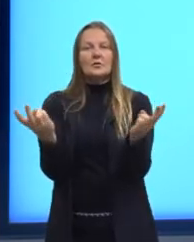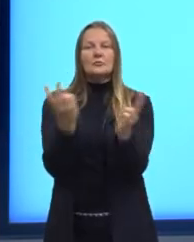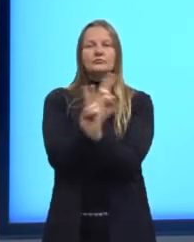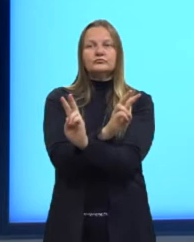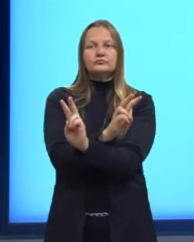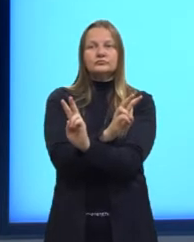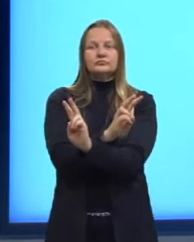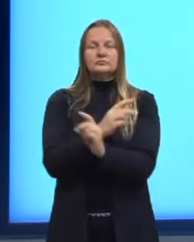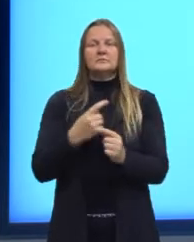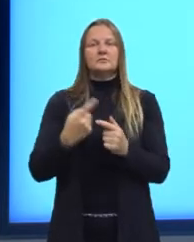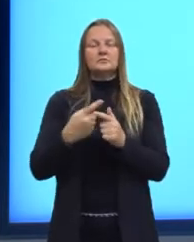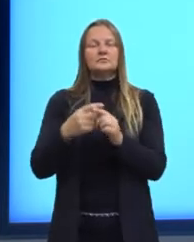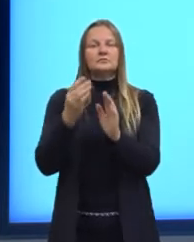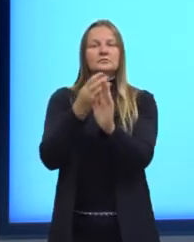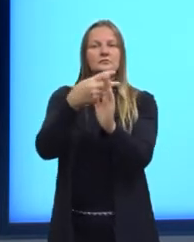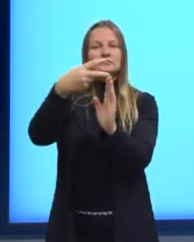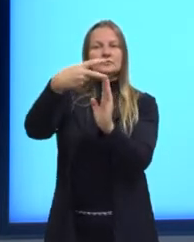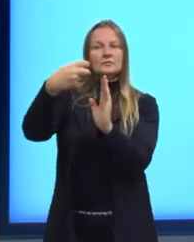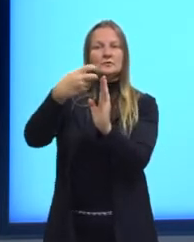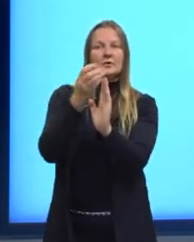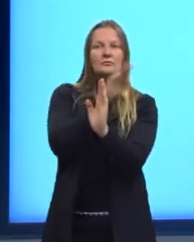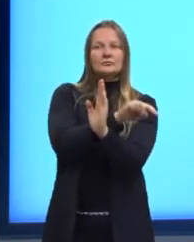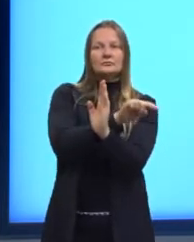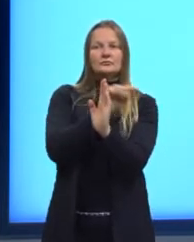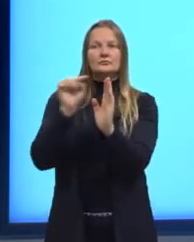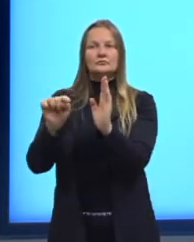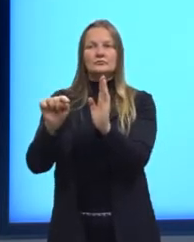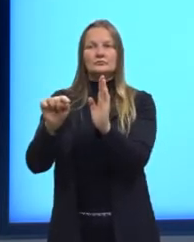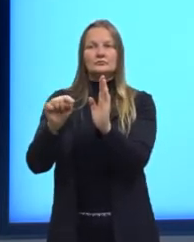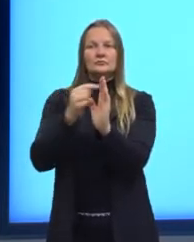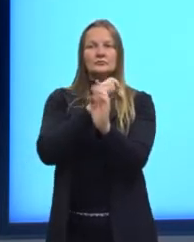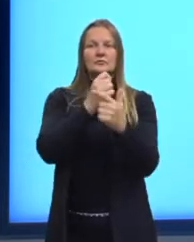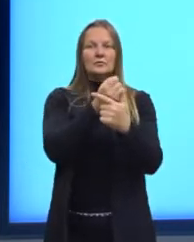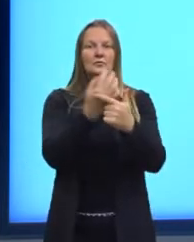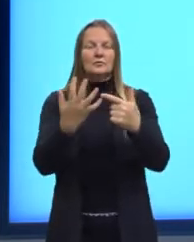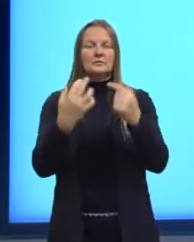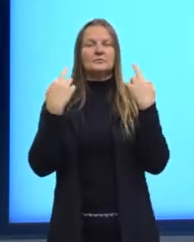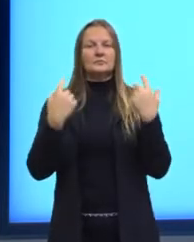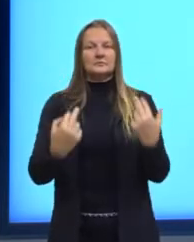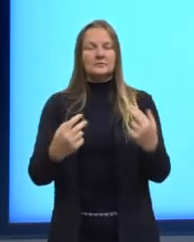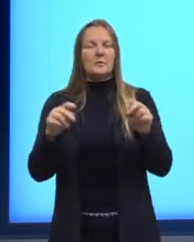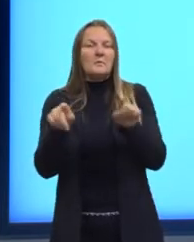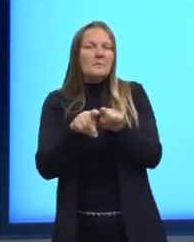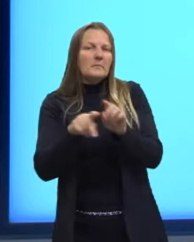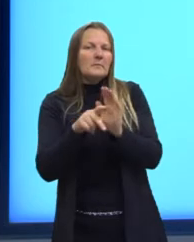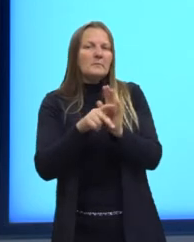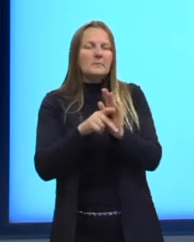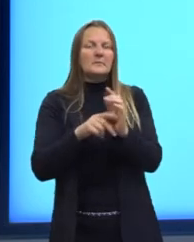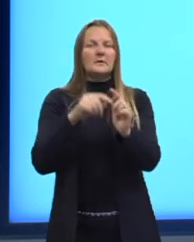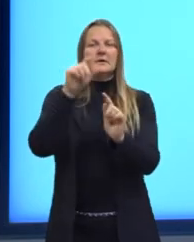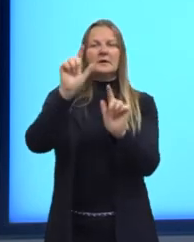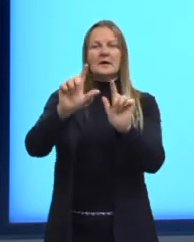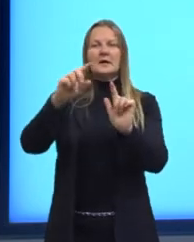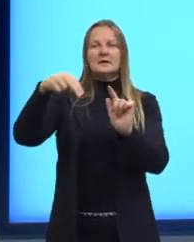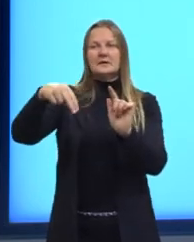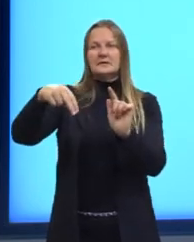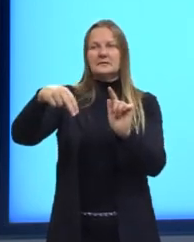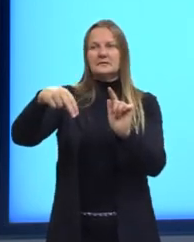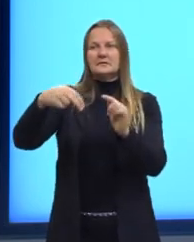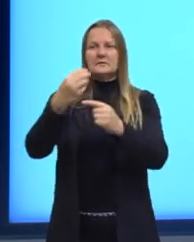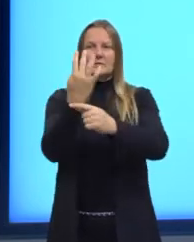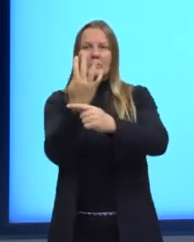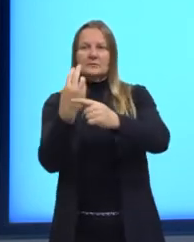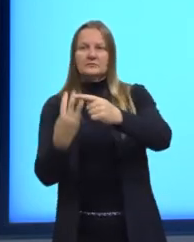aplicamos nos dois lados da Igualdade o logaritmo natural então teríamos LN de quatro